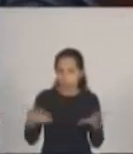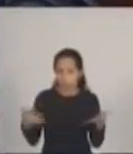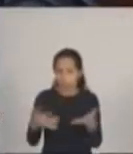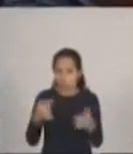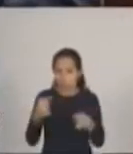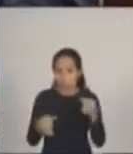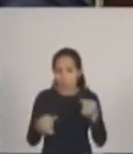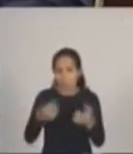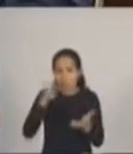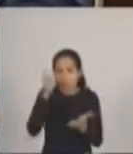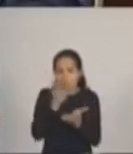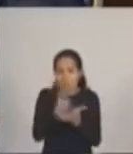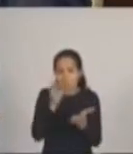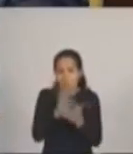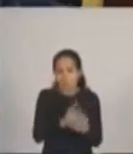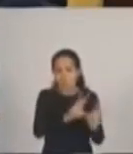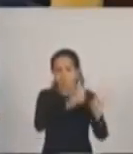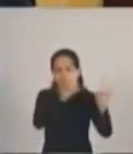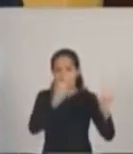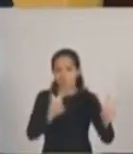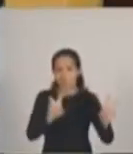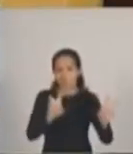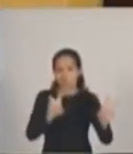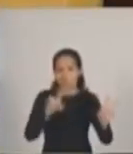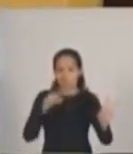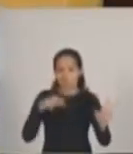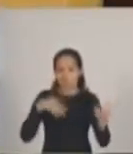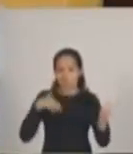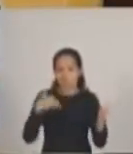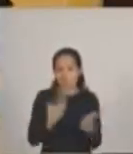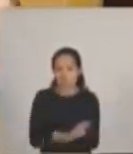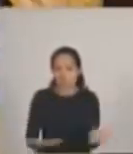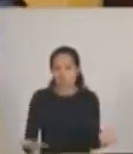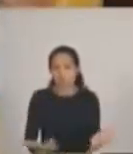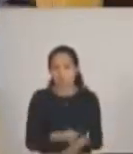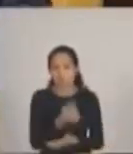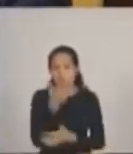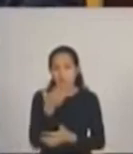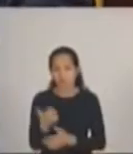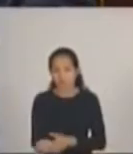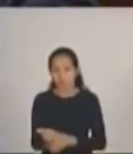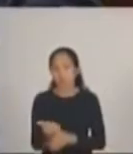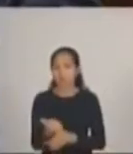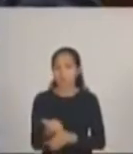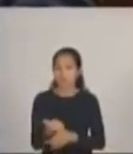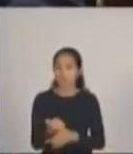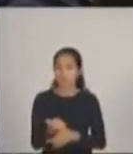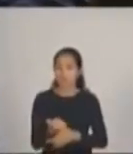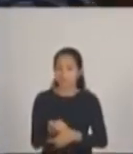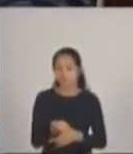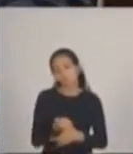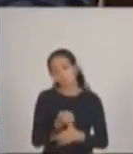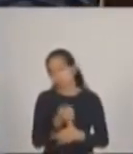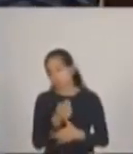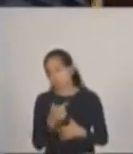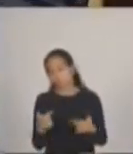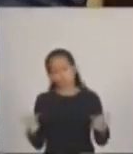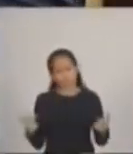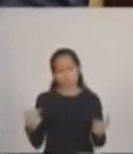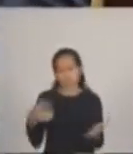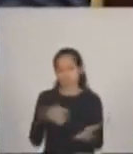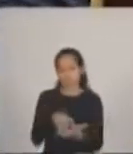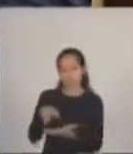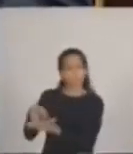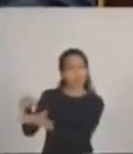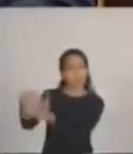discutindo a mesma norma em 2021, sendo que não houve aí a integração das comarcas